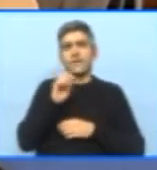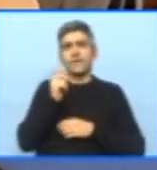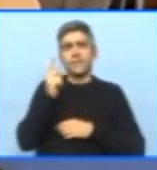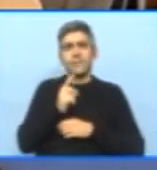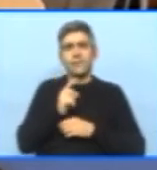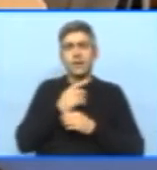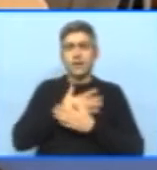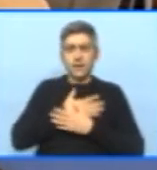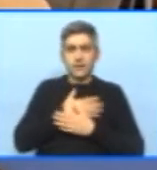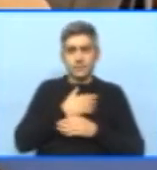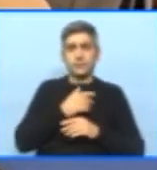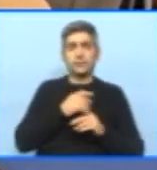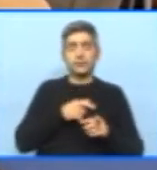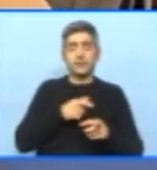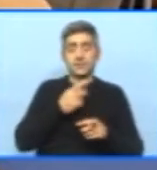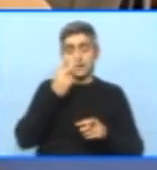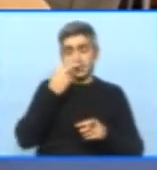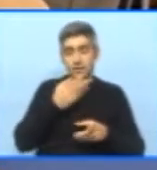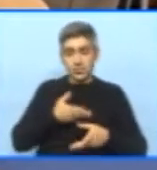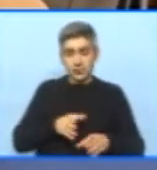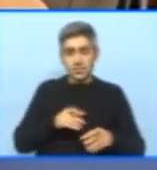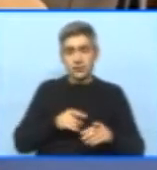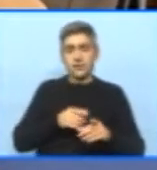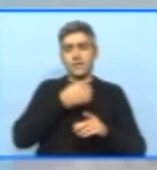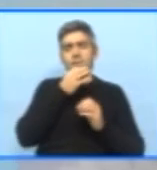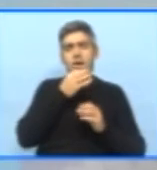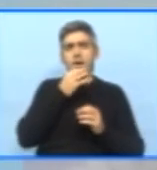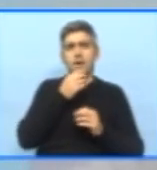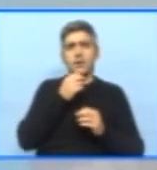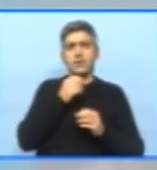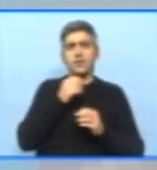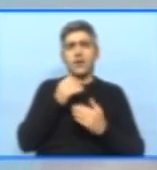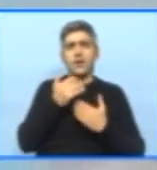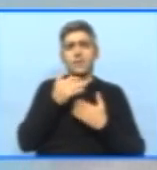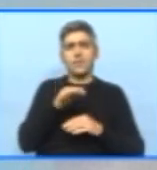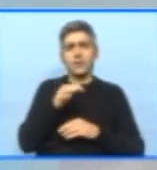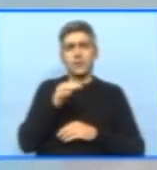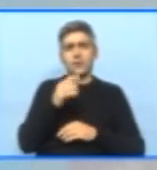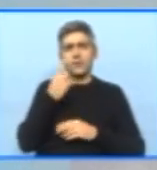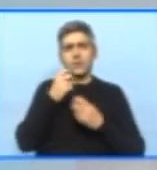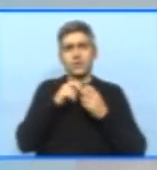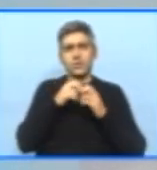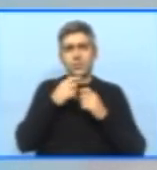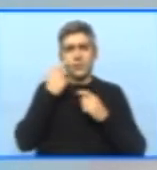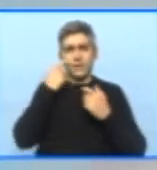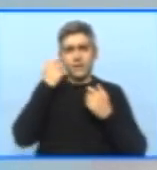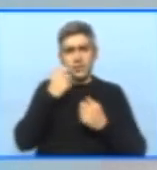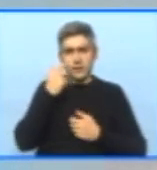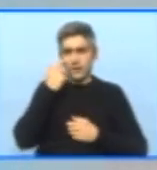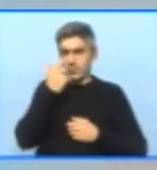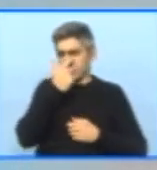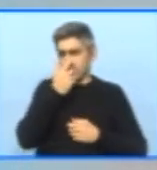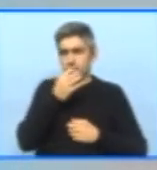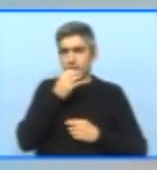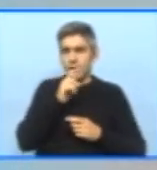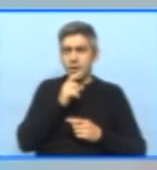nascença evoca, no meu entender, não é para nos falar das limitações de um problema físico de visão,